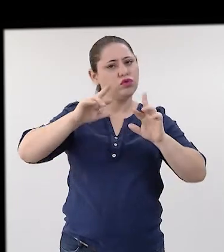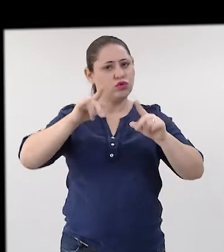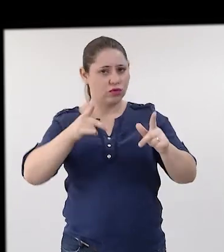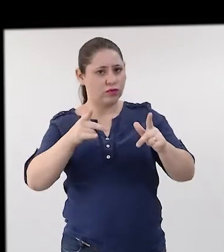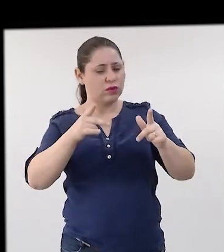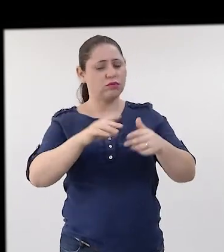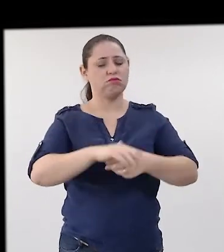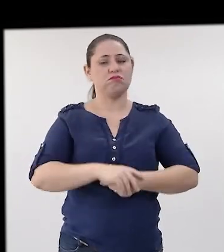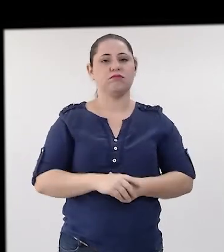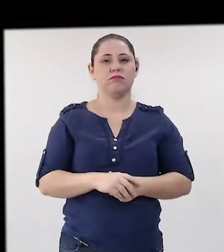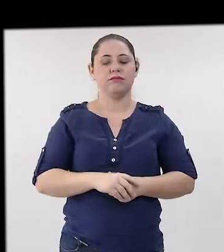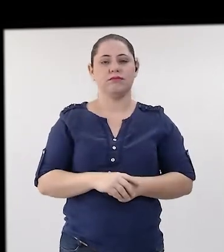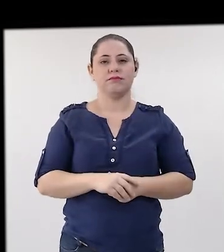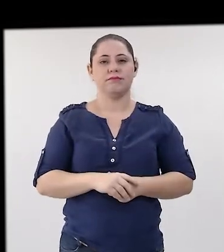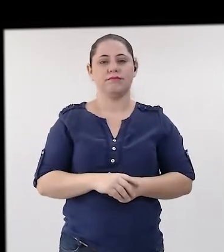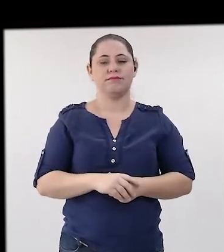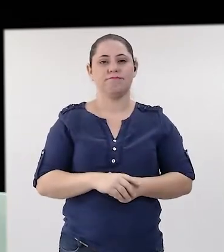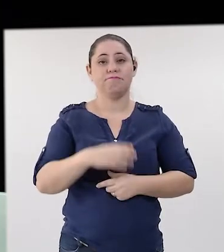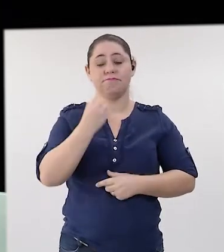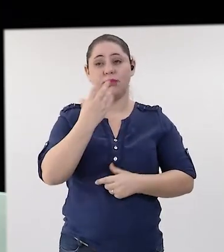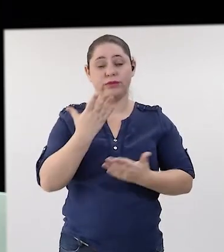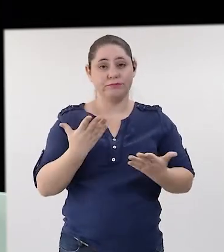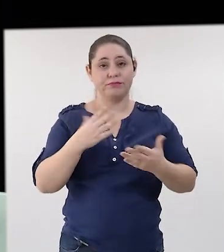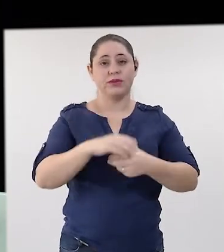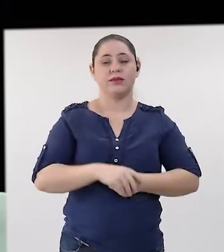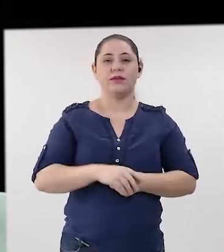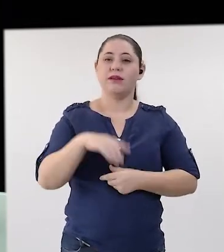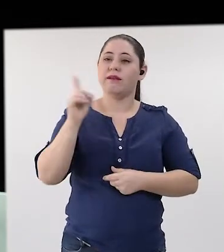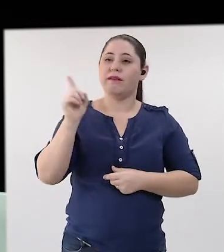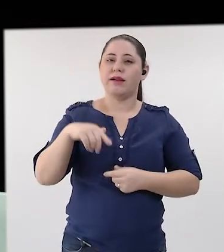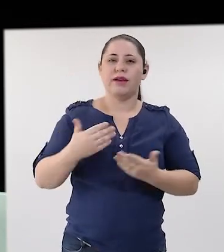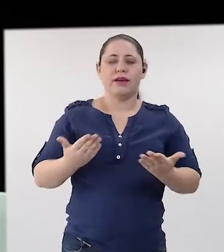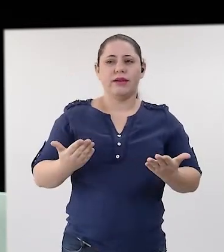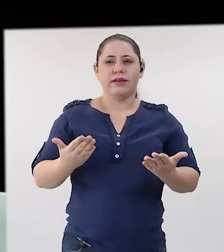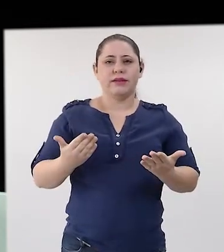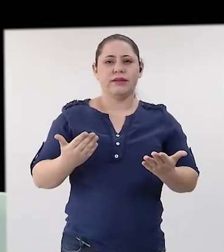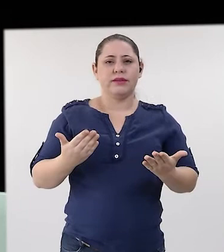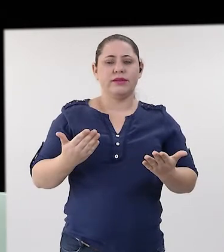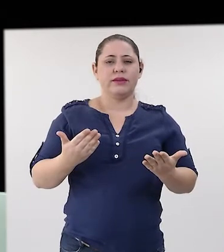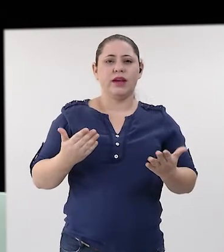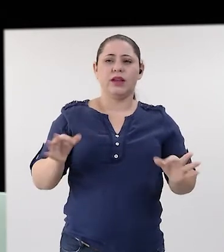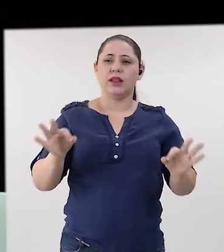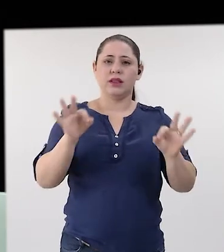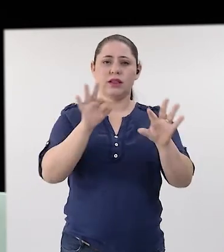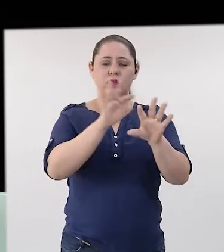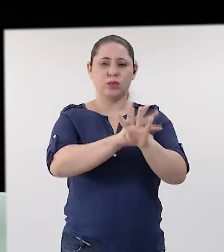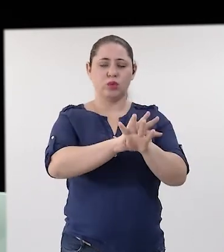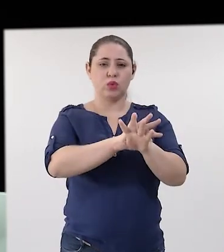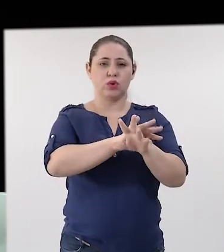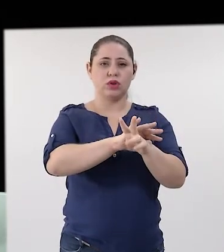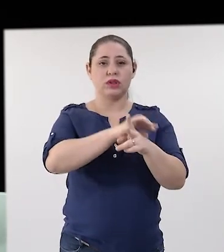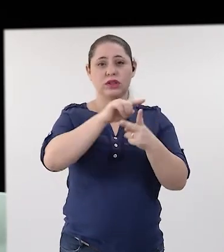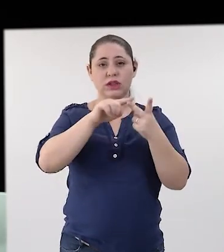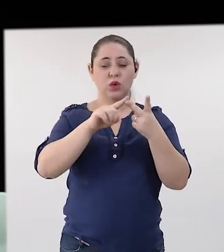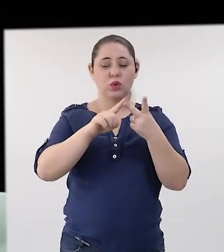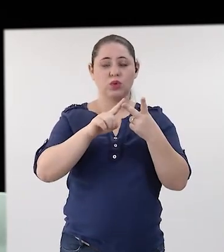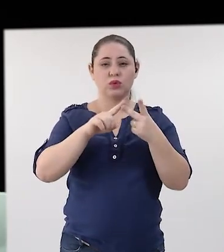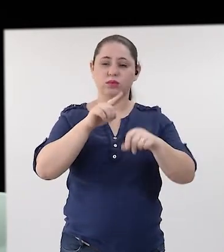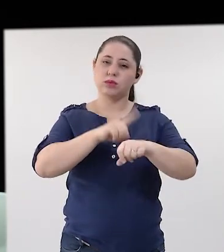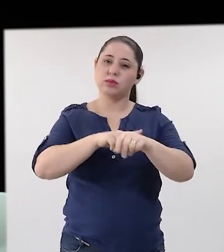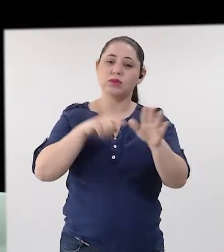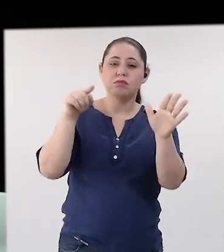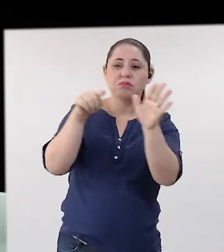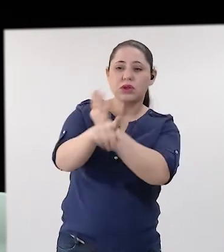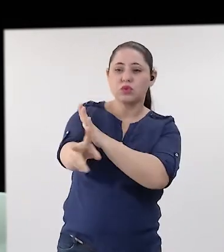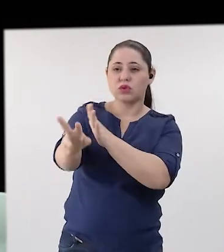todo um diferencial. Uhum. Bom, é isso. A gente terminou esse segundo